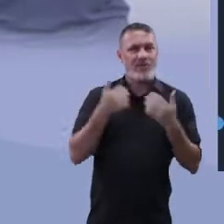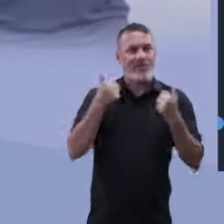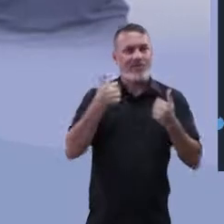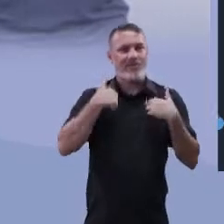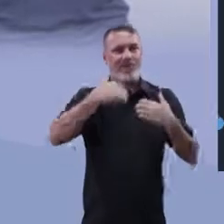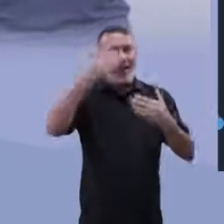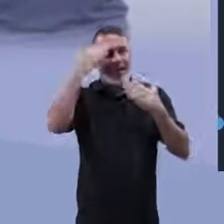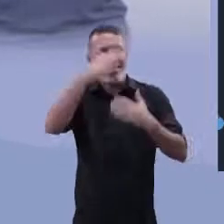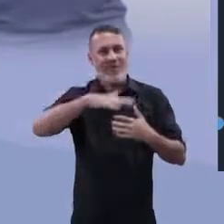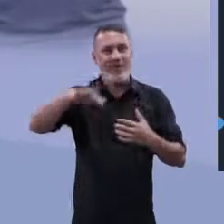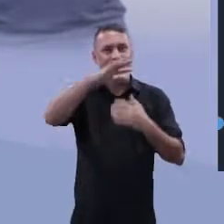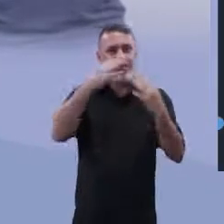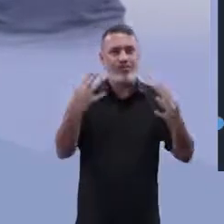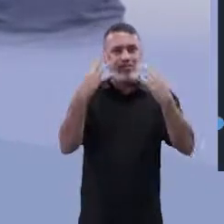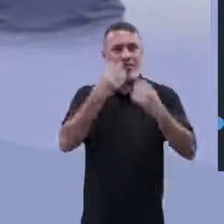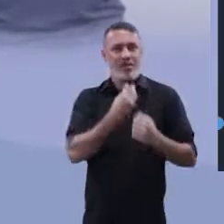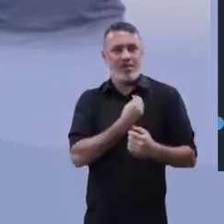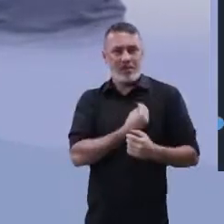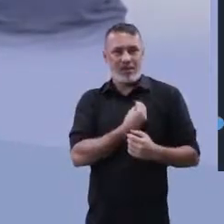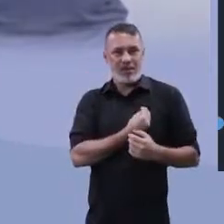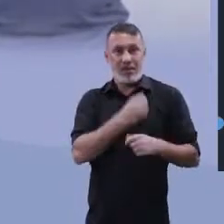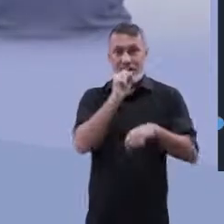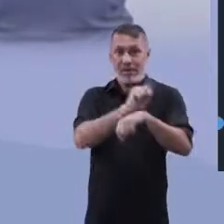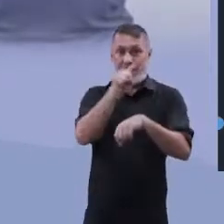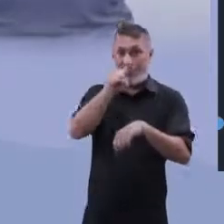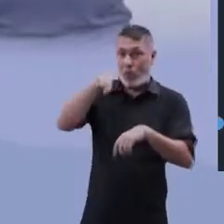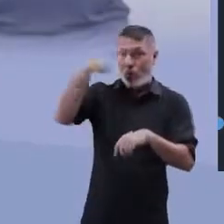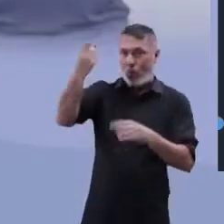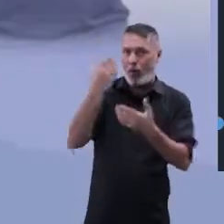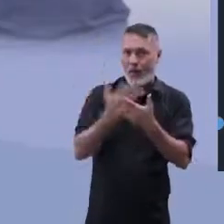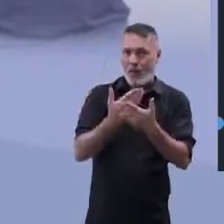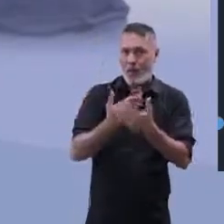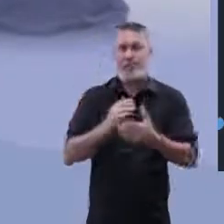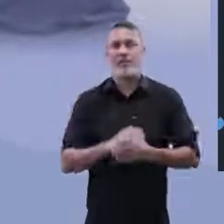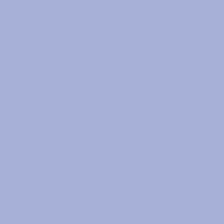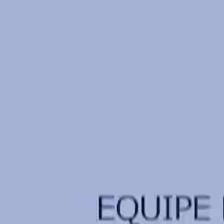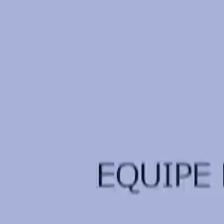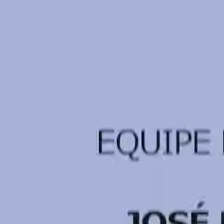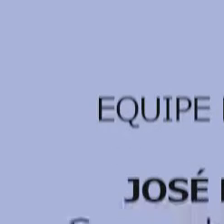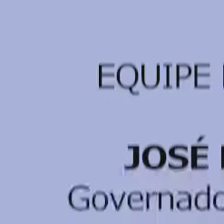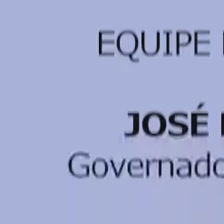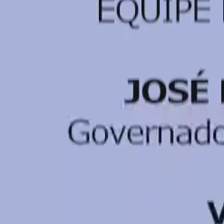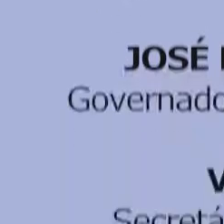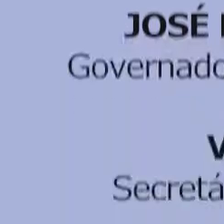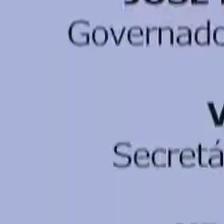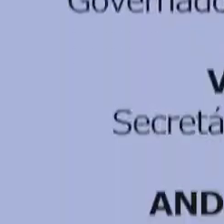nas escolas. Agradeço imensamente, meu aluno, a sua participação e aguardo você na próxima aula.